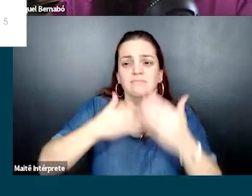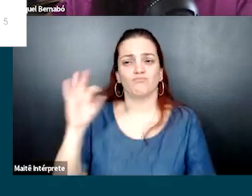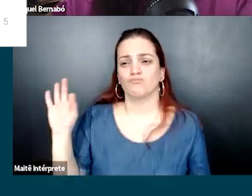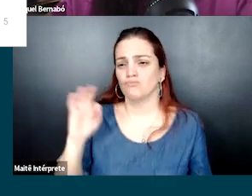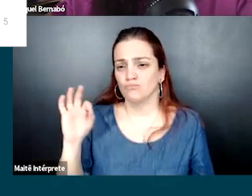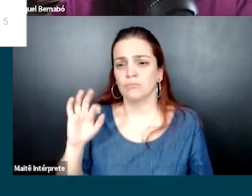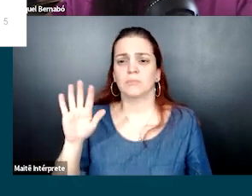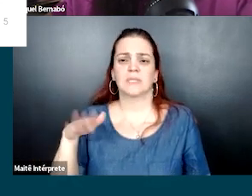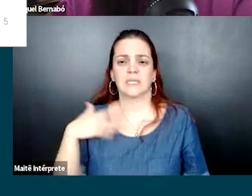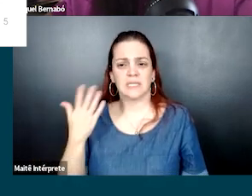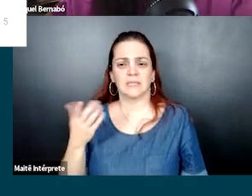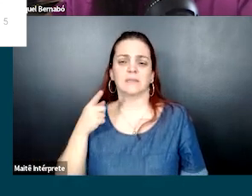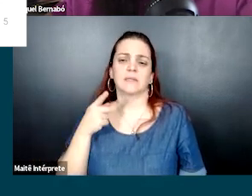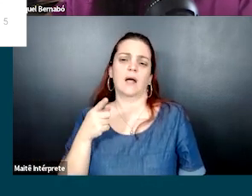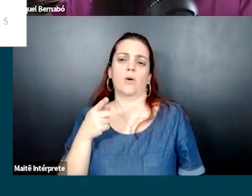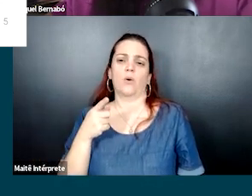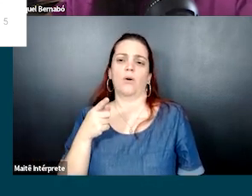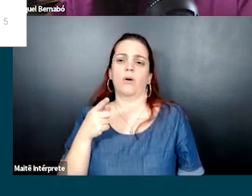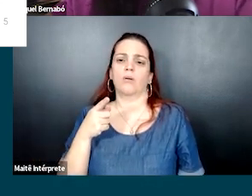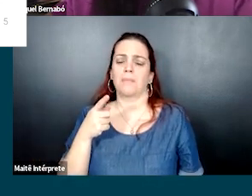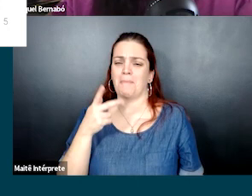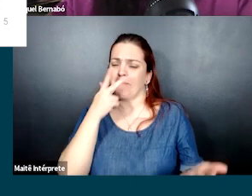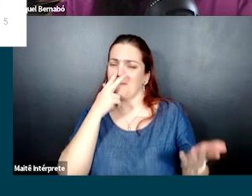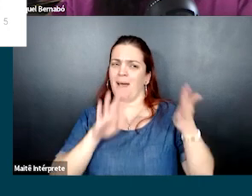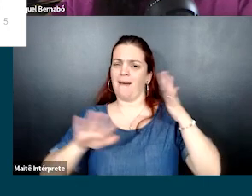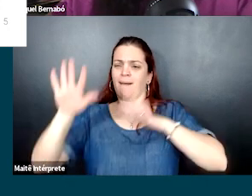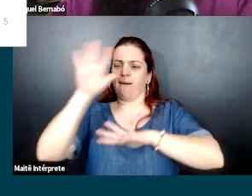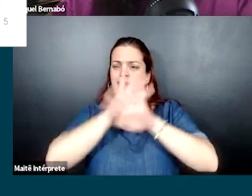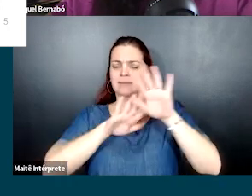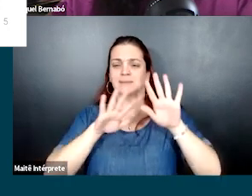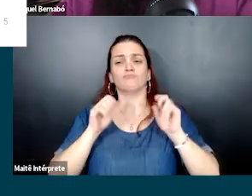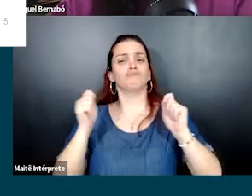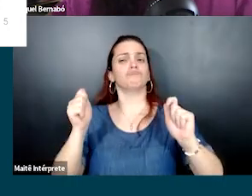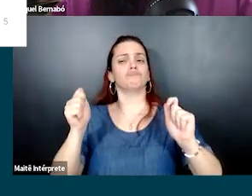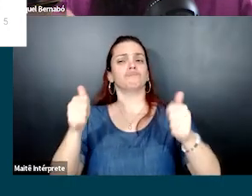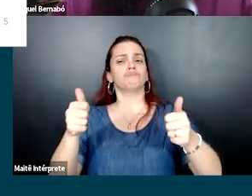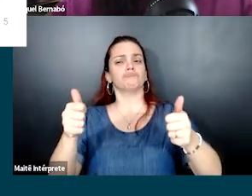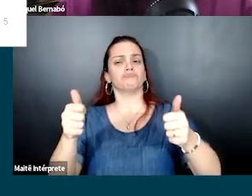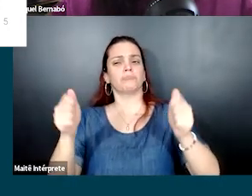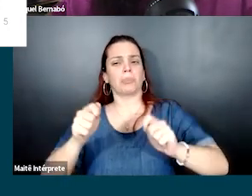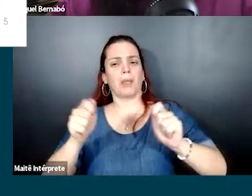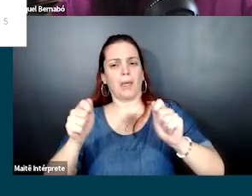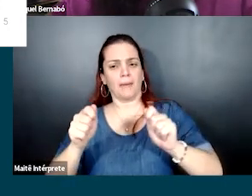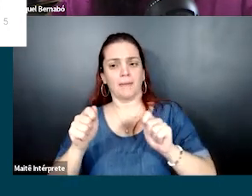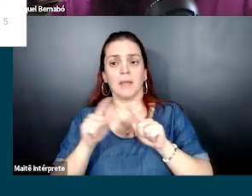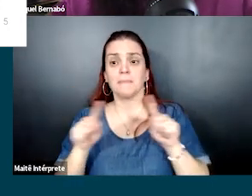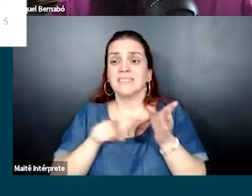Então, e com esses comentários positivos que a gente via por aí, acabava que dava a sensação de que estava tudo